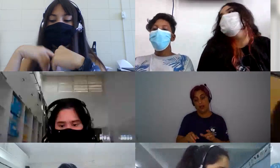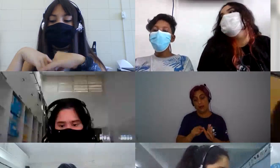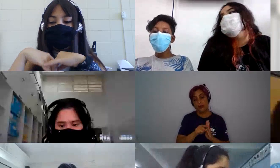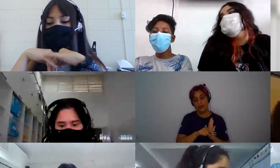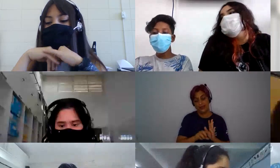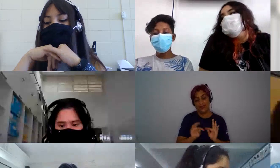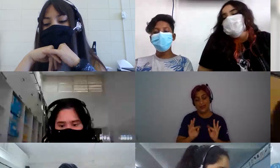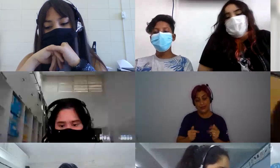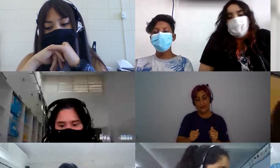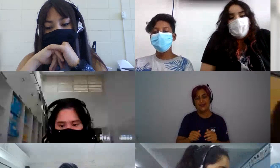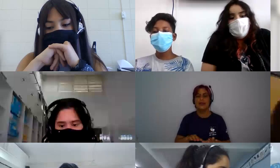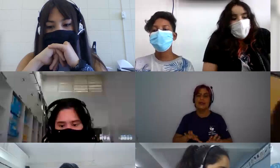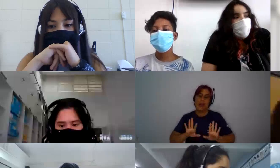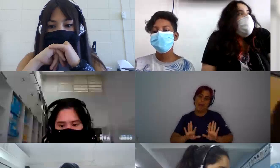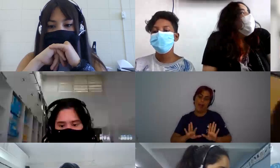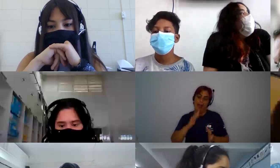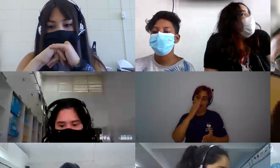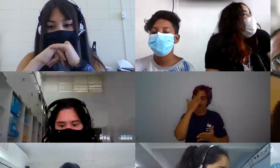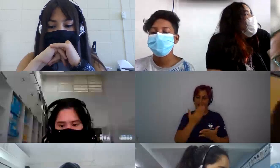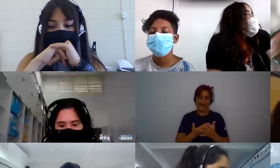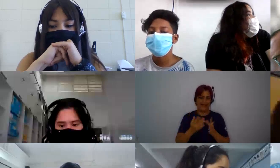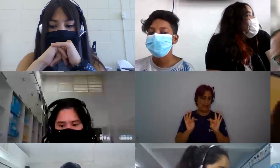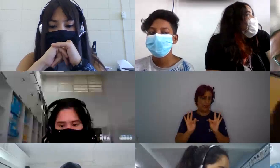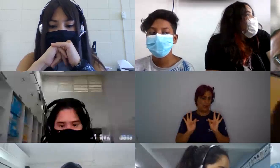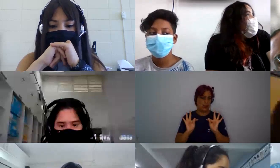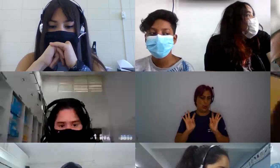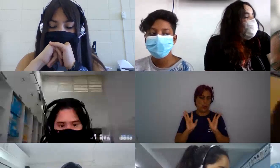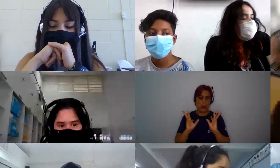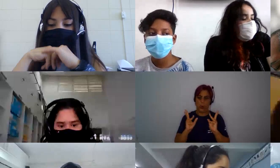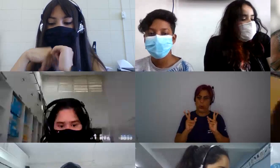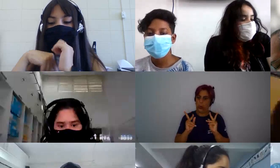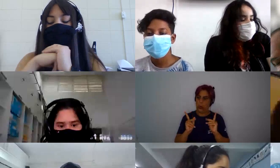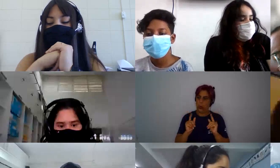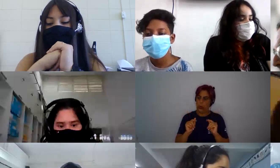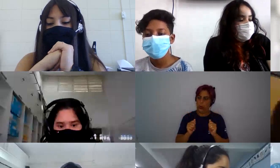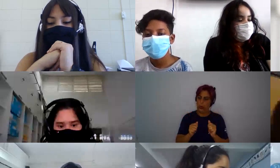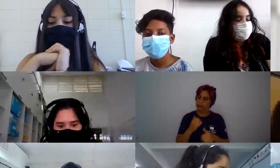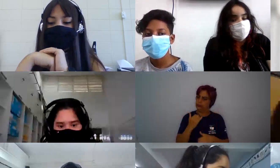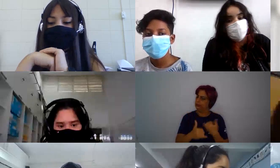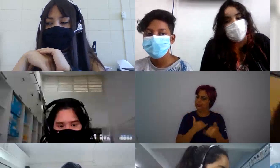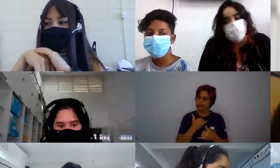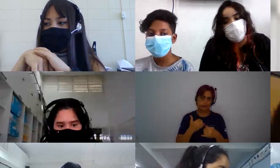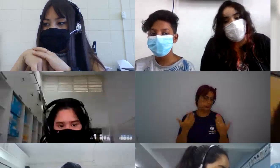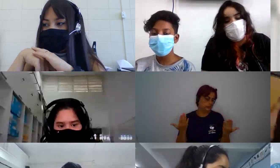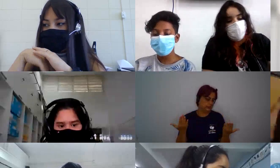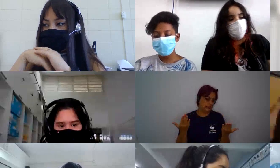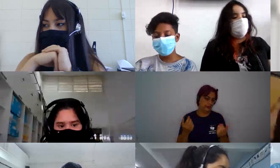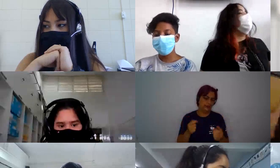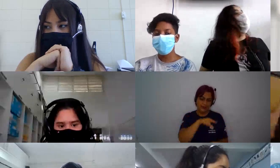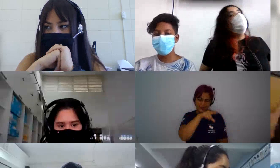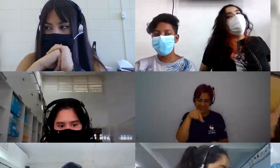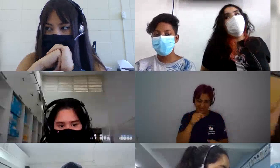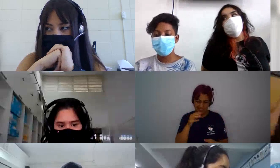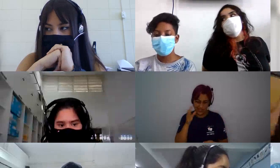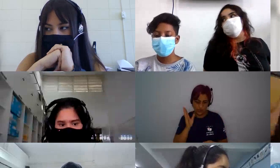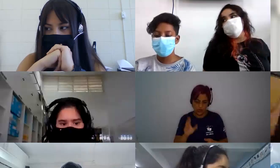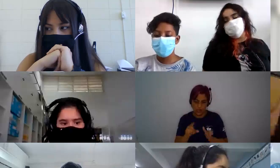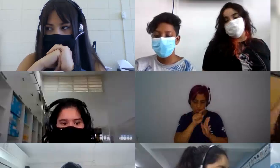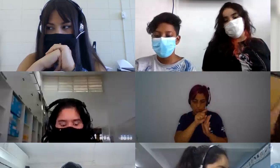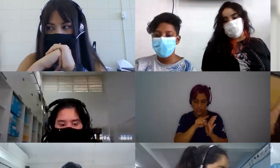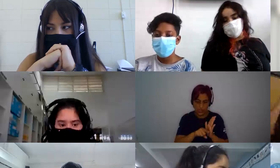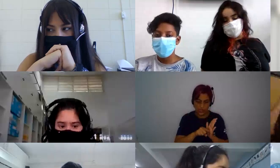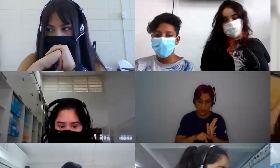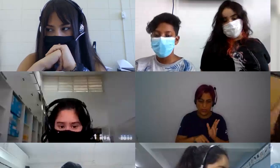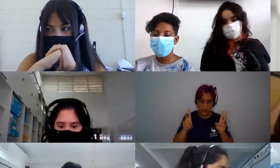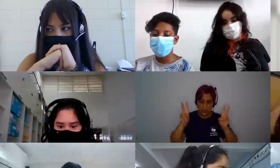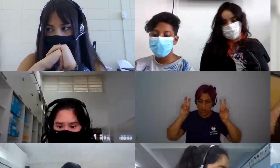100% confiável, não. Então, eu acho que... Você já procurou questões assim, específicas sobre corpo, transformações, puberdade, adolescência